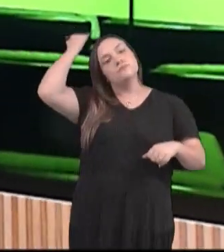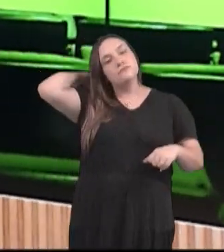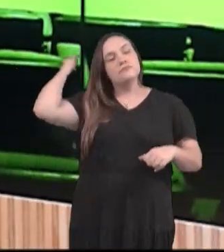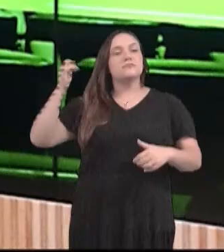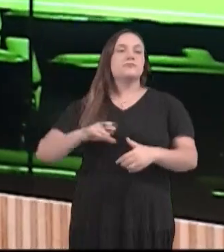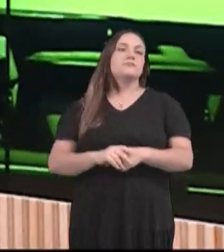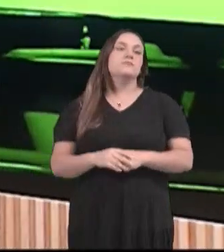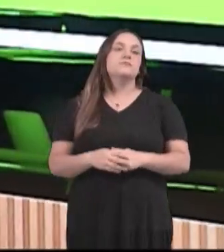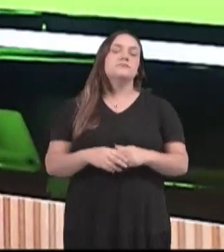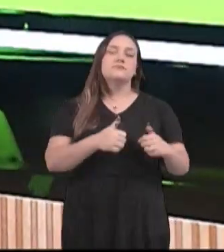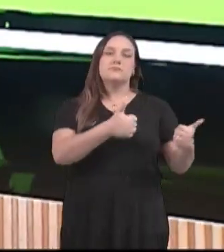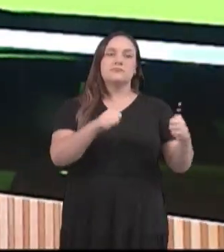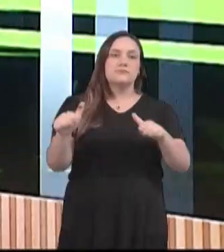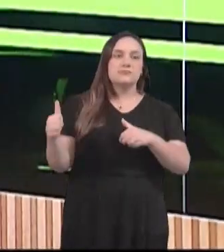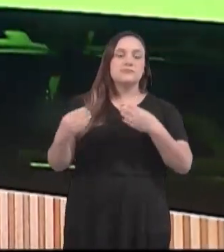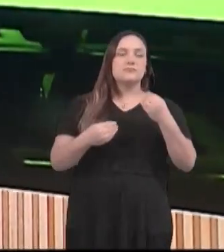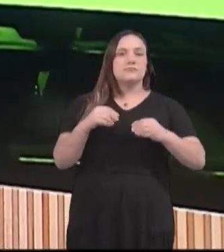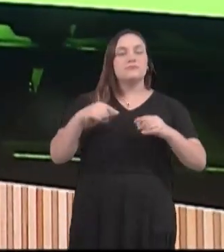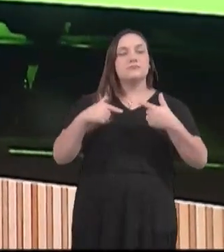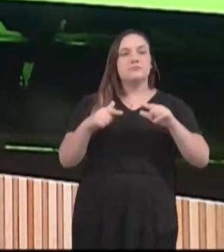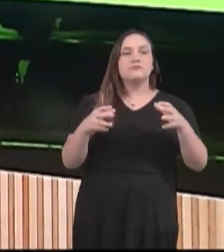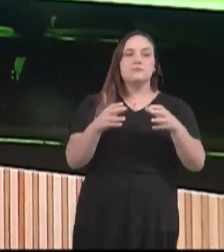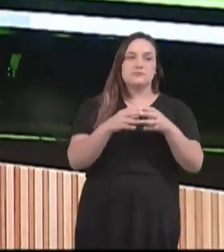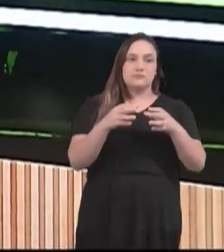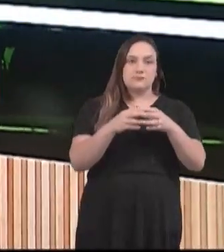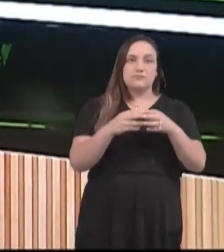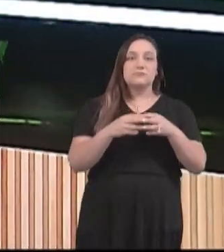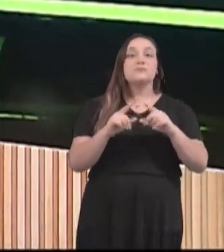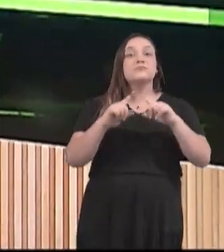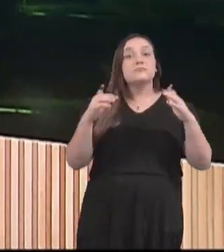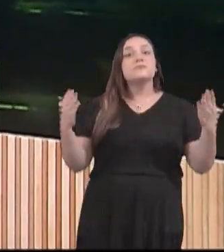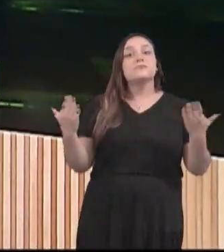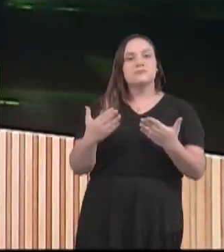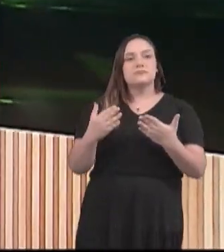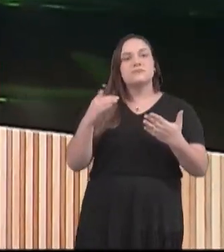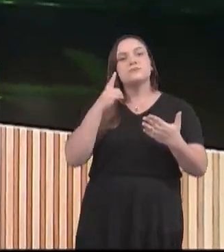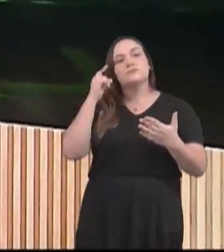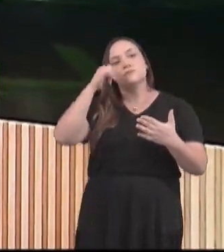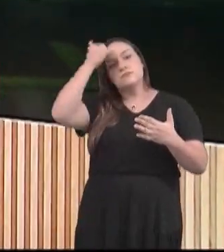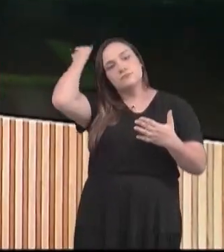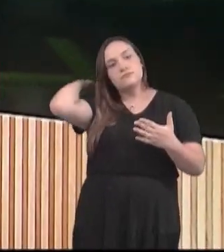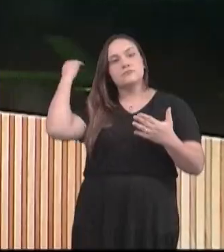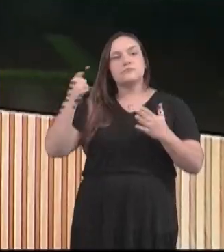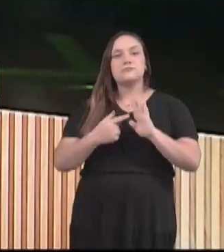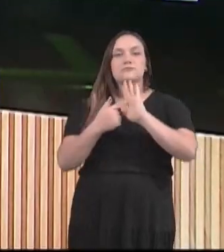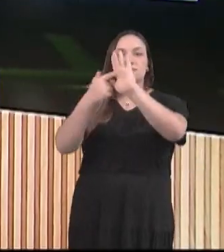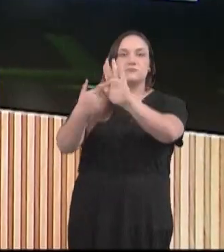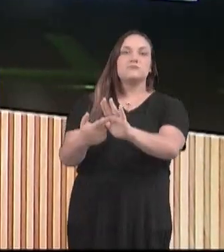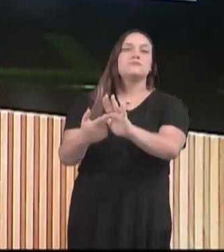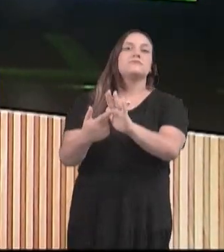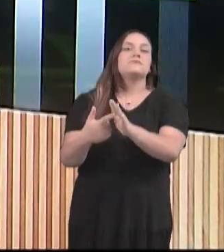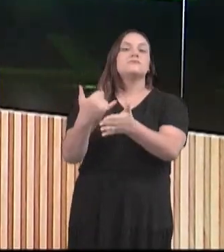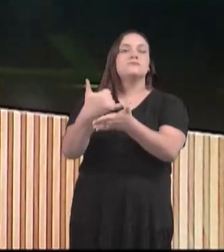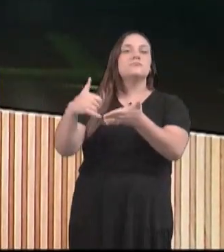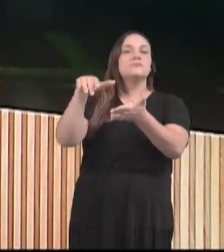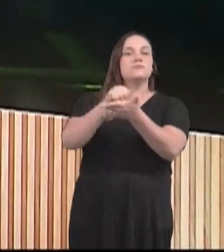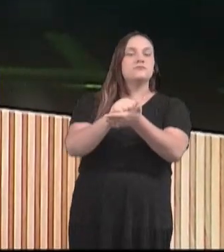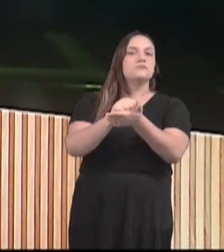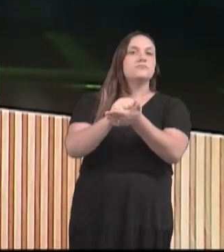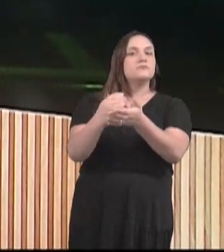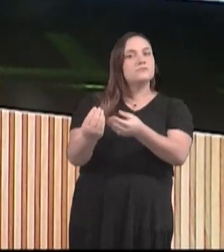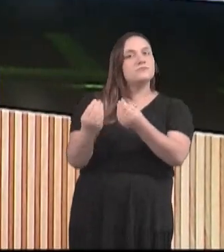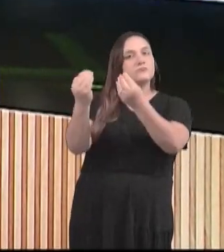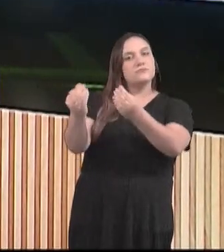Mock sobre um balanço dos trabalhos da comissão na sessão de hoje. O deputado Júnior Mock protocolou